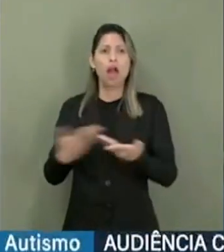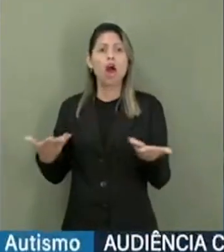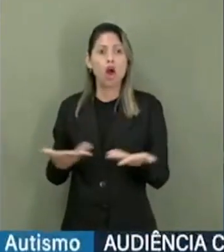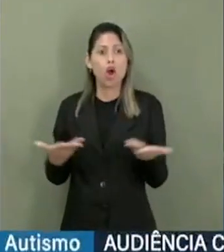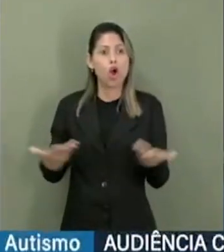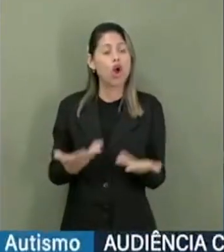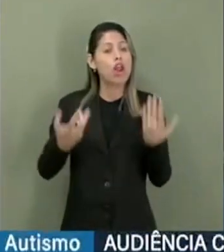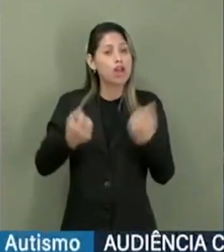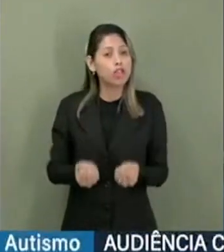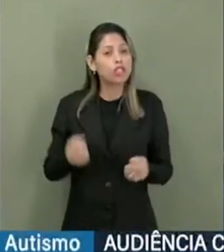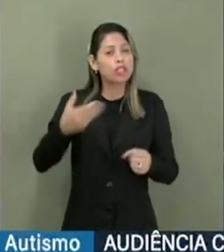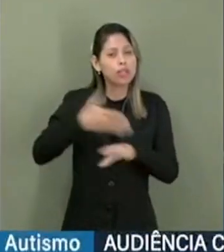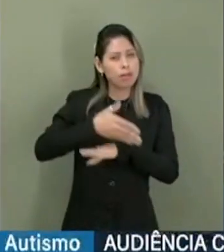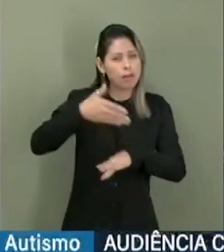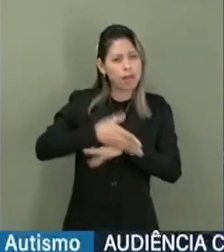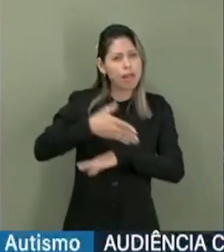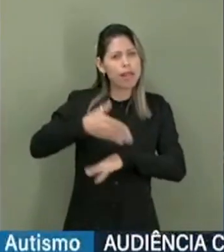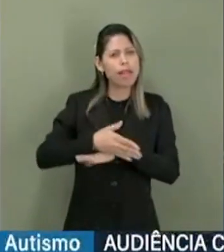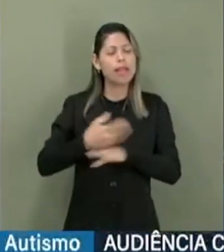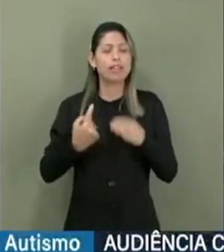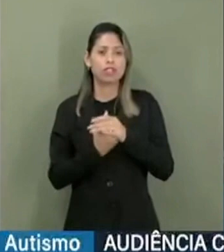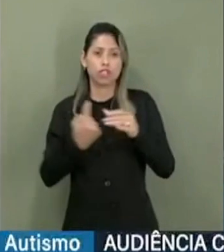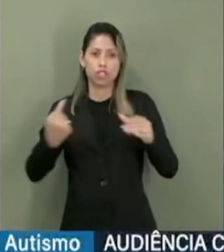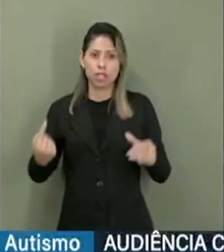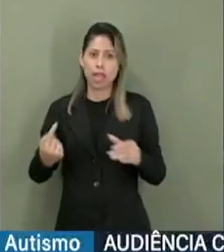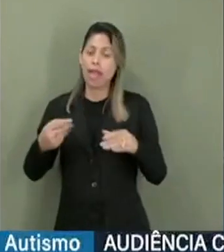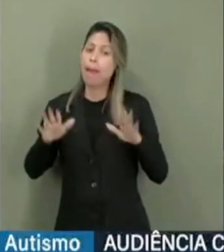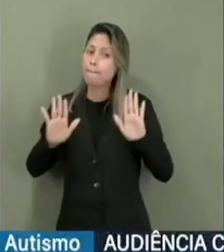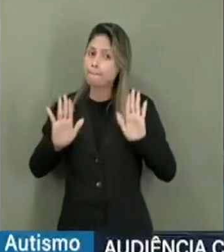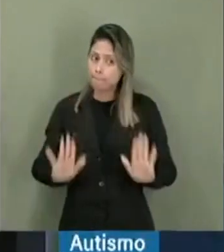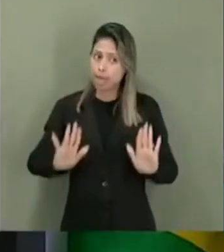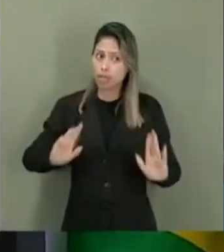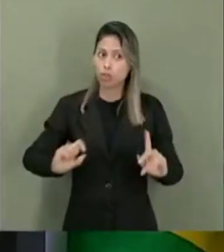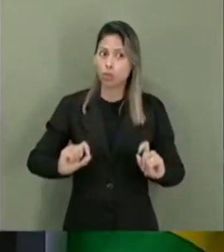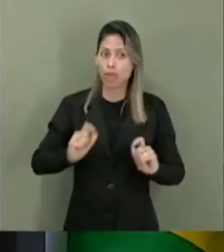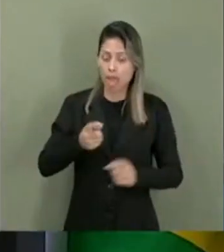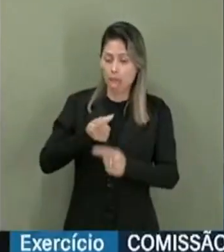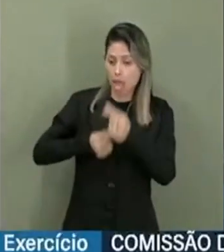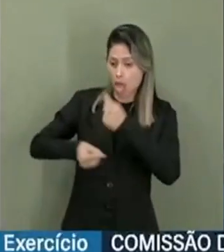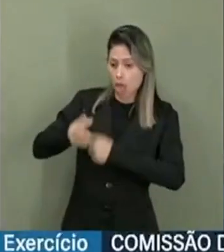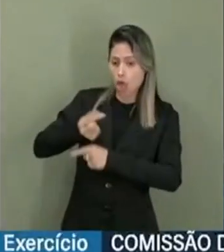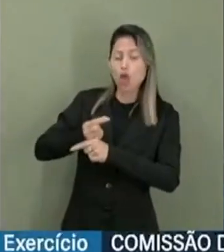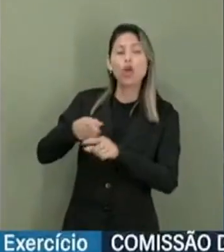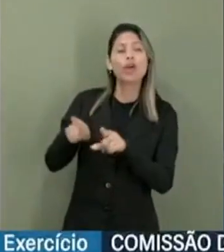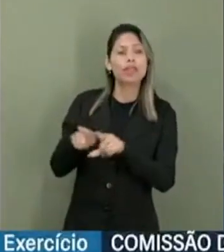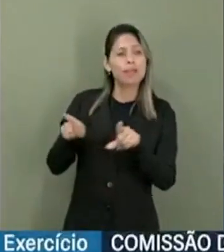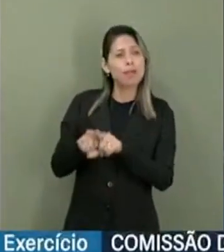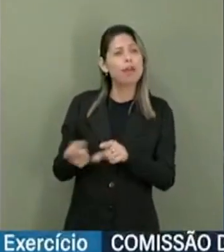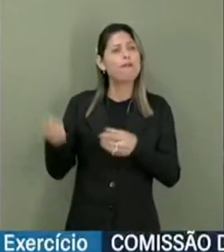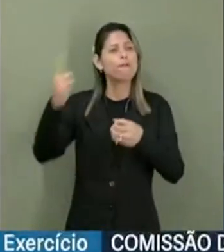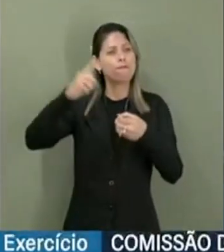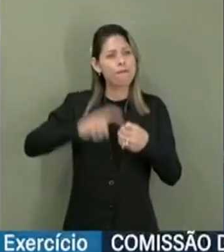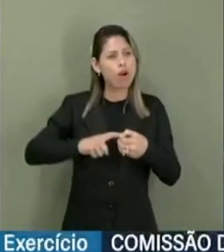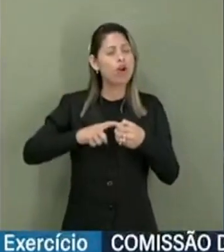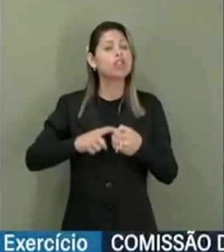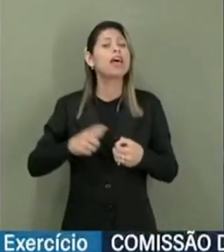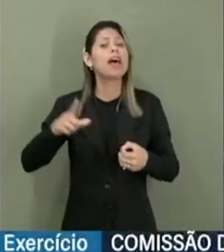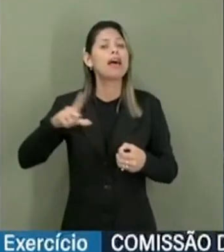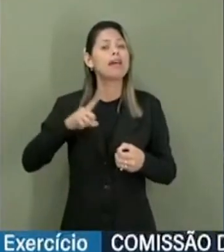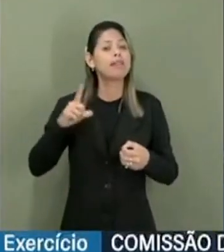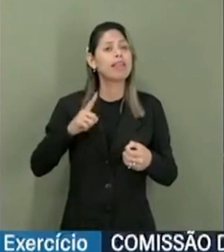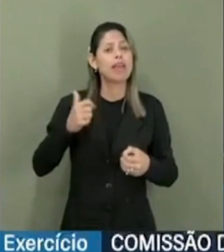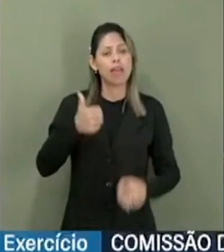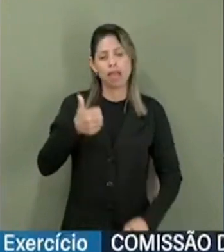uma política externativa a roda da economia volta a girar com a retomada de 14